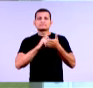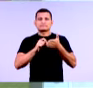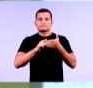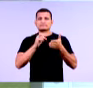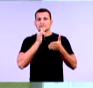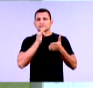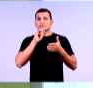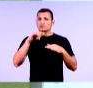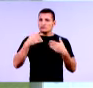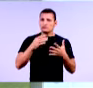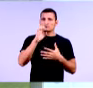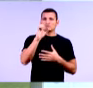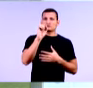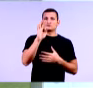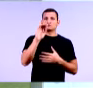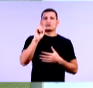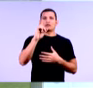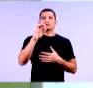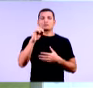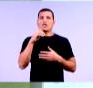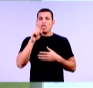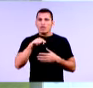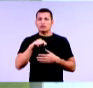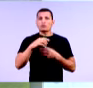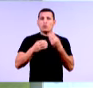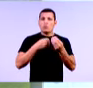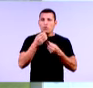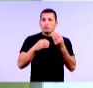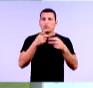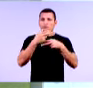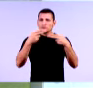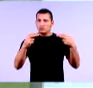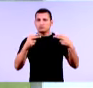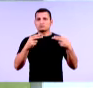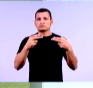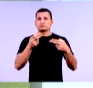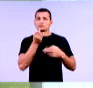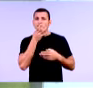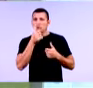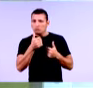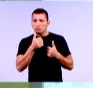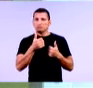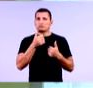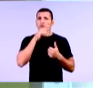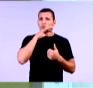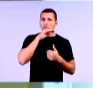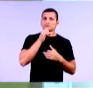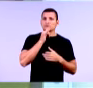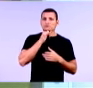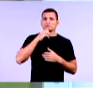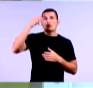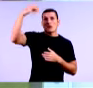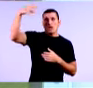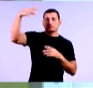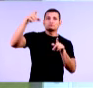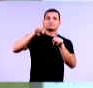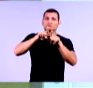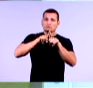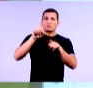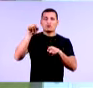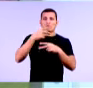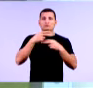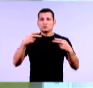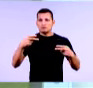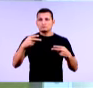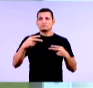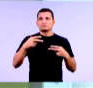é para definir como o objeto está em um determinado período, determinado tempo. Você pega uma lâmpada, a lâmpada também é um objeto, a gente consegue reconhecer uma